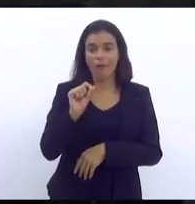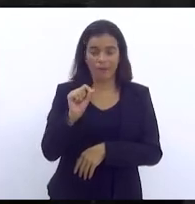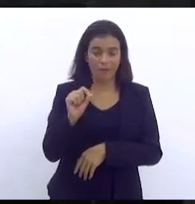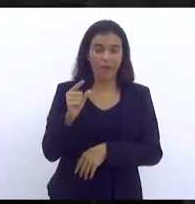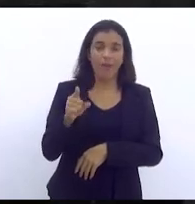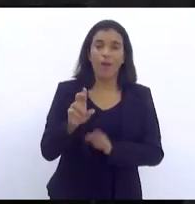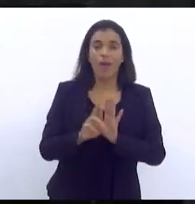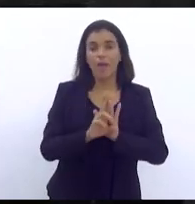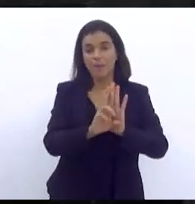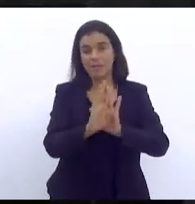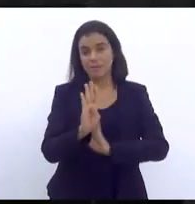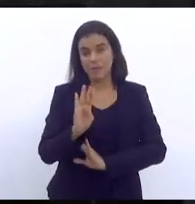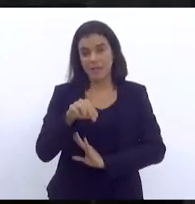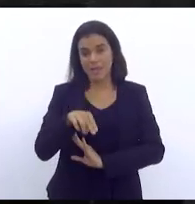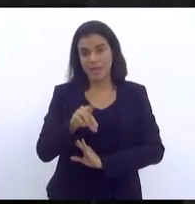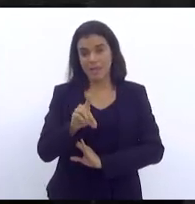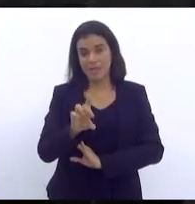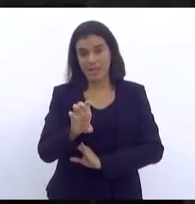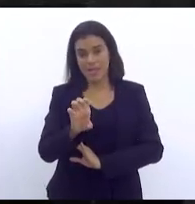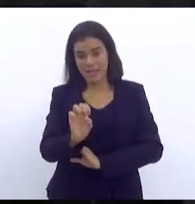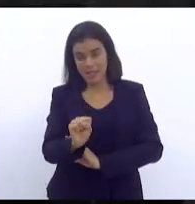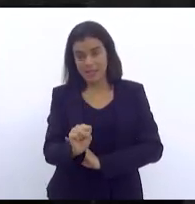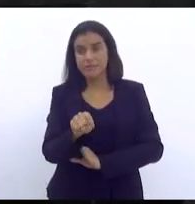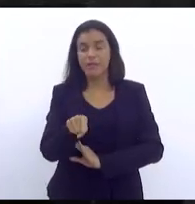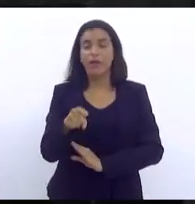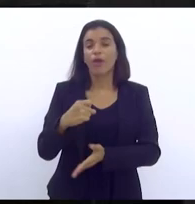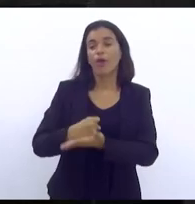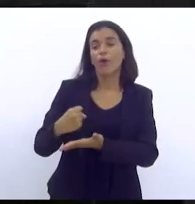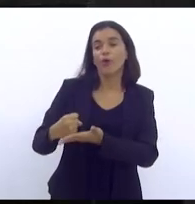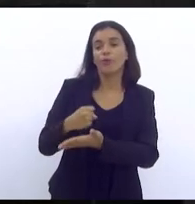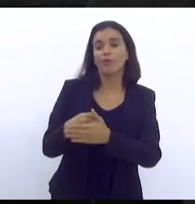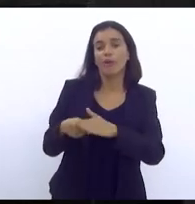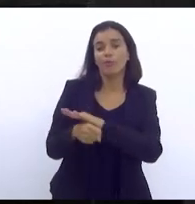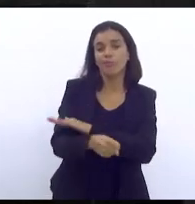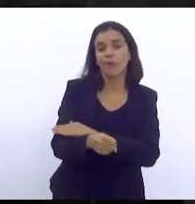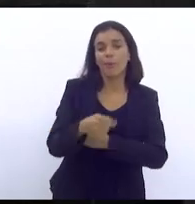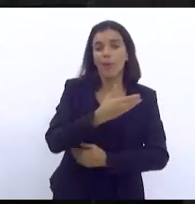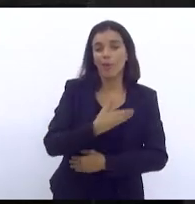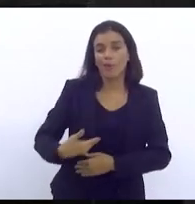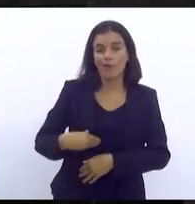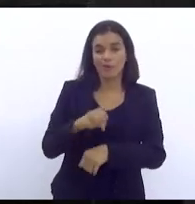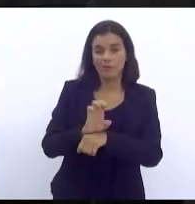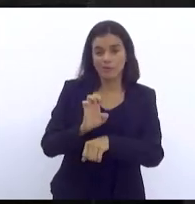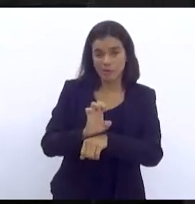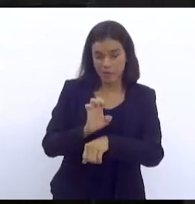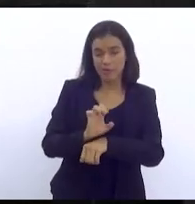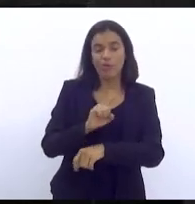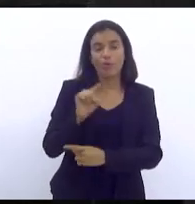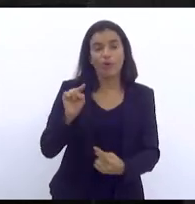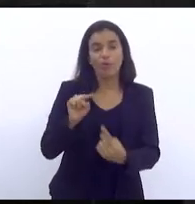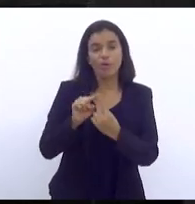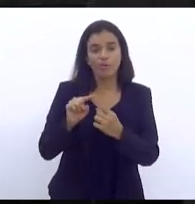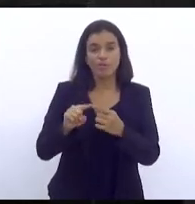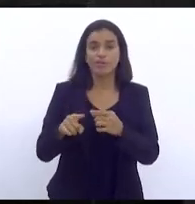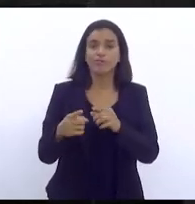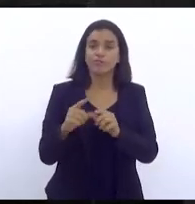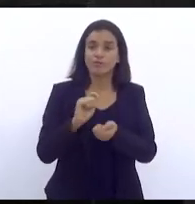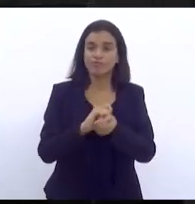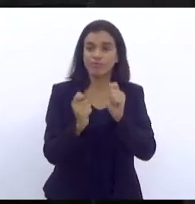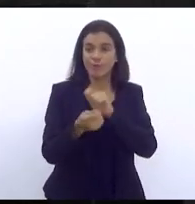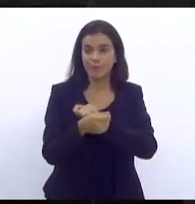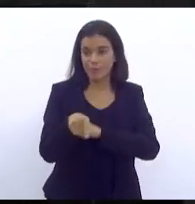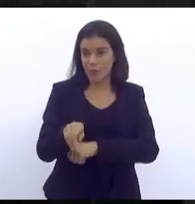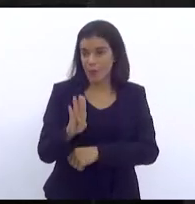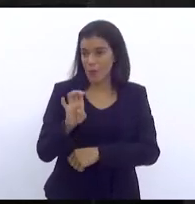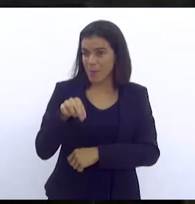representantes do BNDS dizerem que são contratados eh pelos governos do estado para fazerem A modelagem o BNDS não é uma